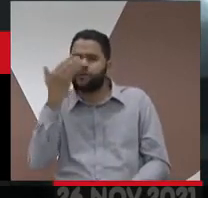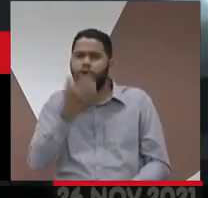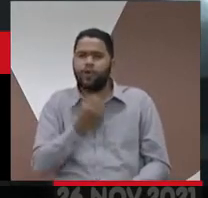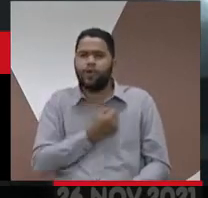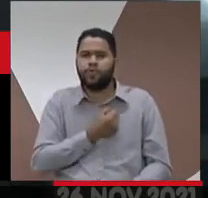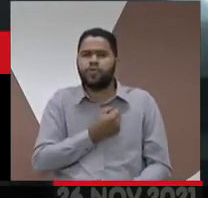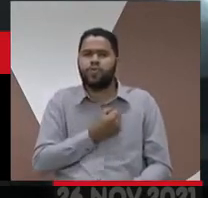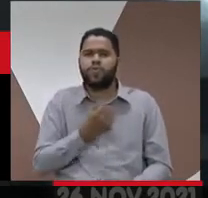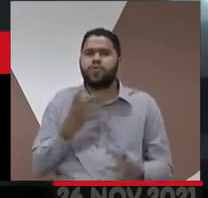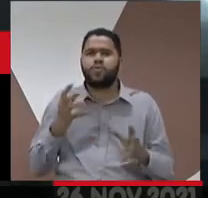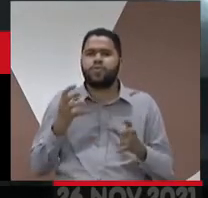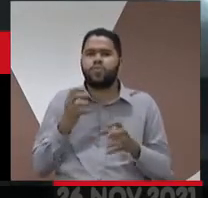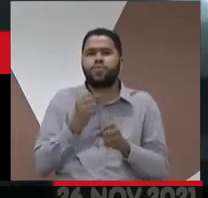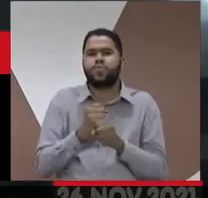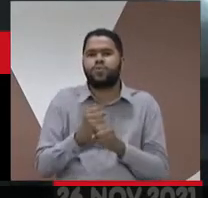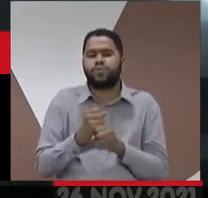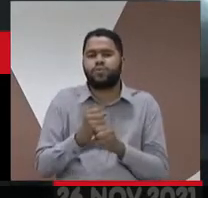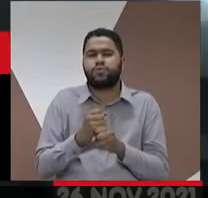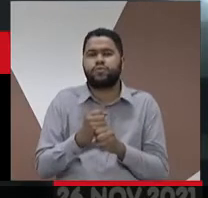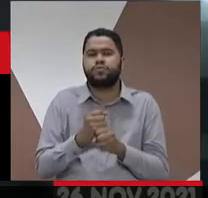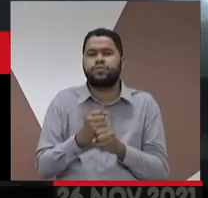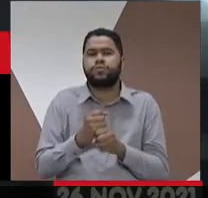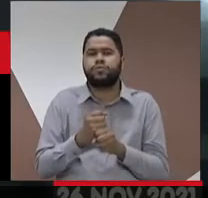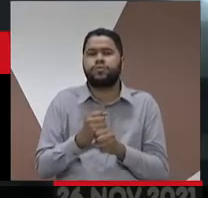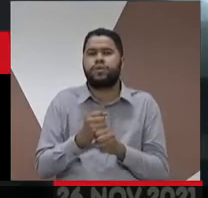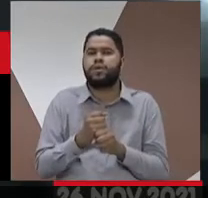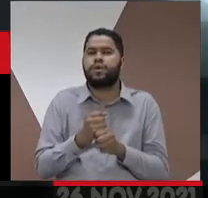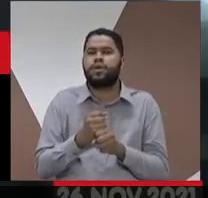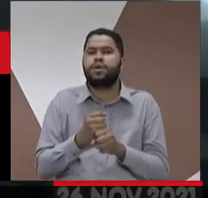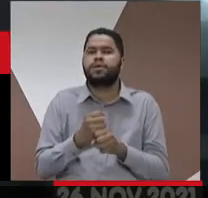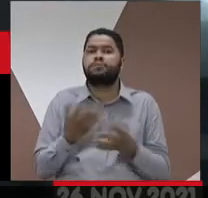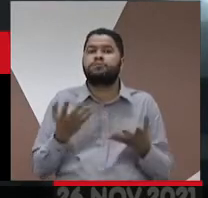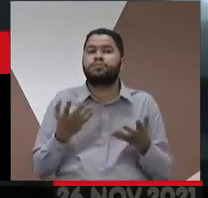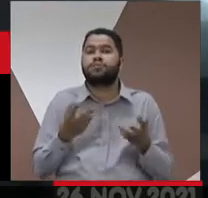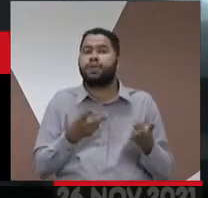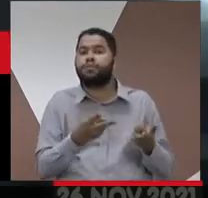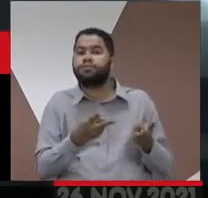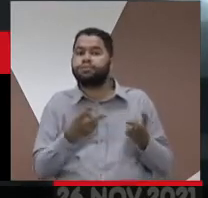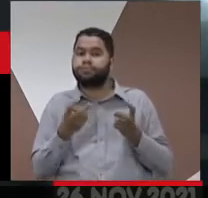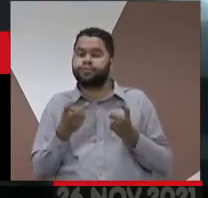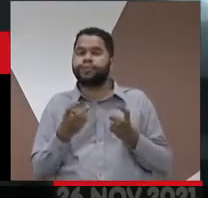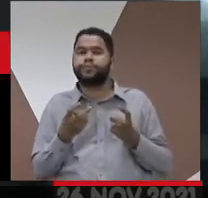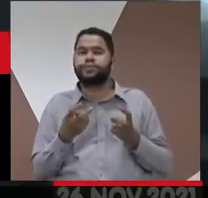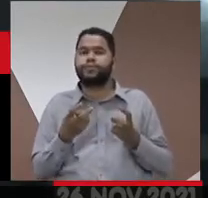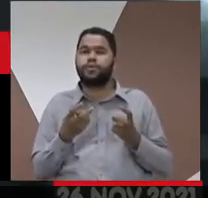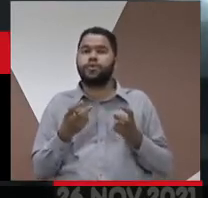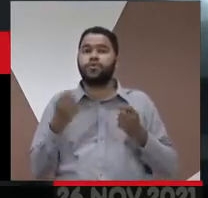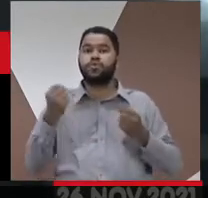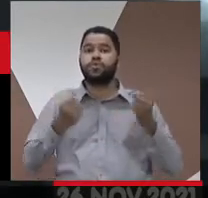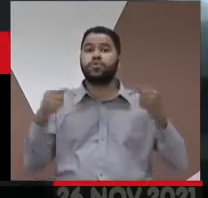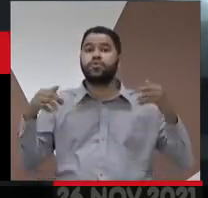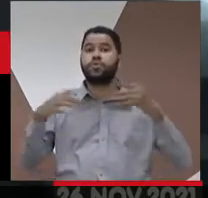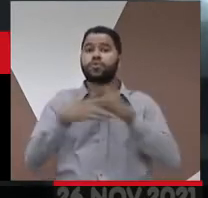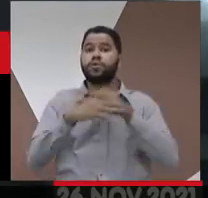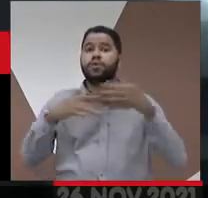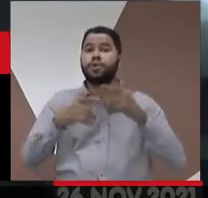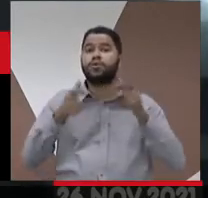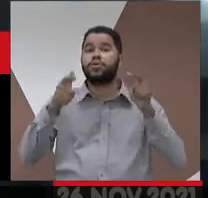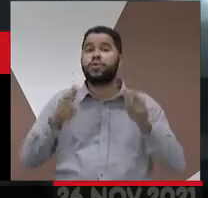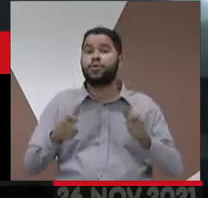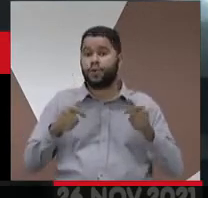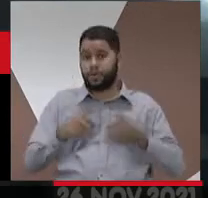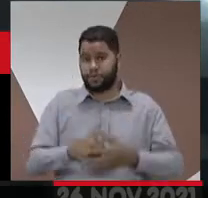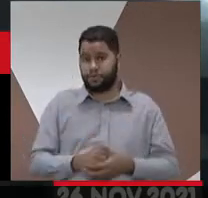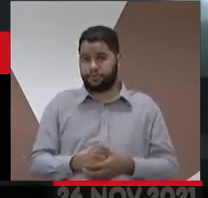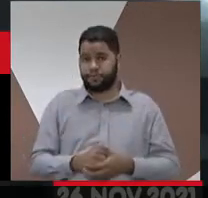números da captura do trânsito local,